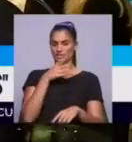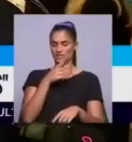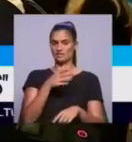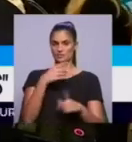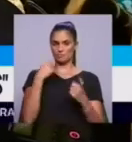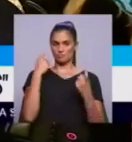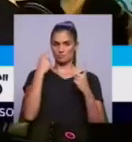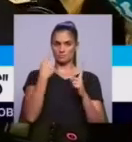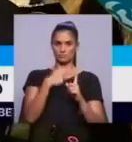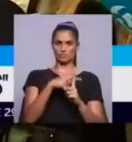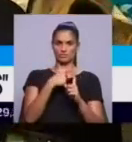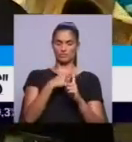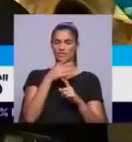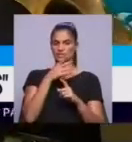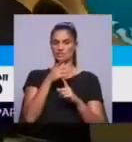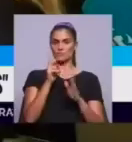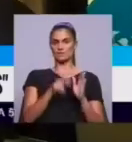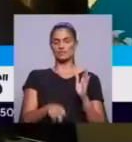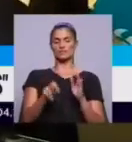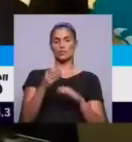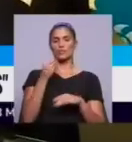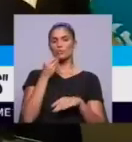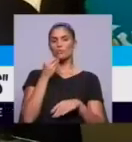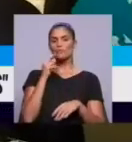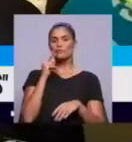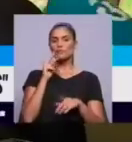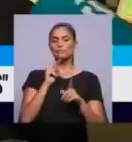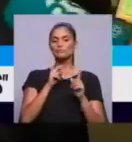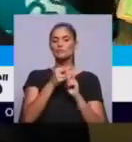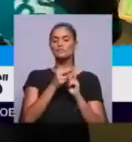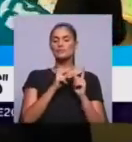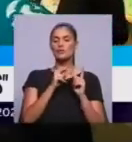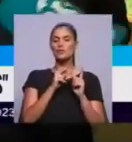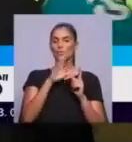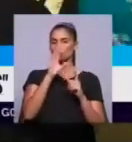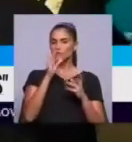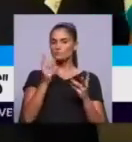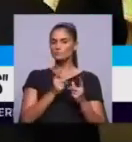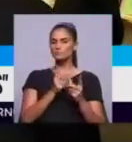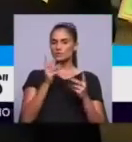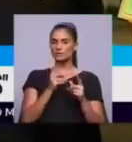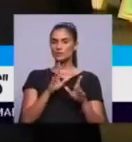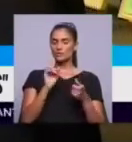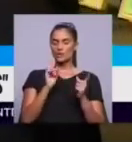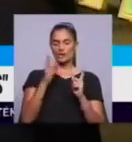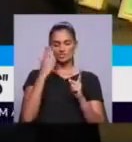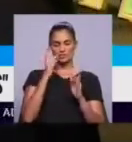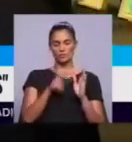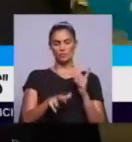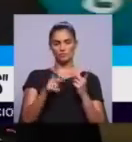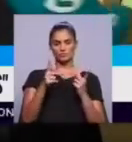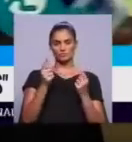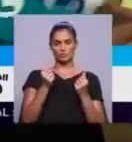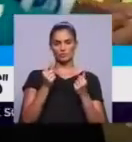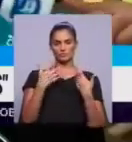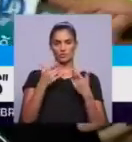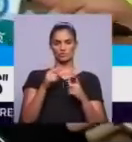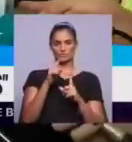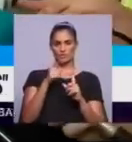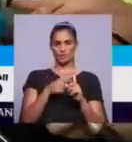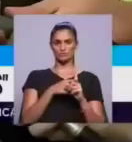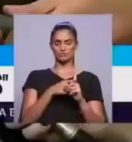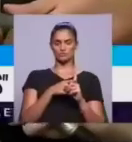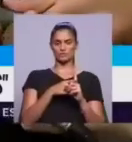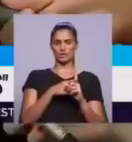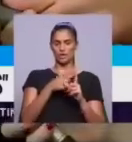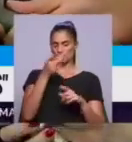e disse que o seu valor era mais alto como é que interpreta que o governo Faça esta conta e qual era a supervisão para a inflação para o ano a